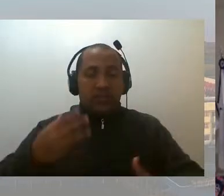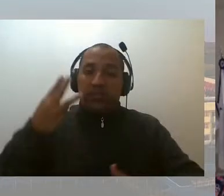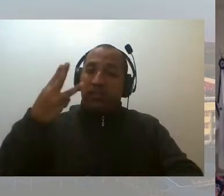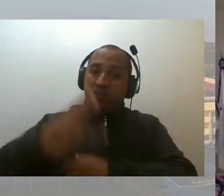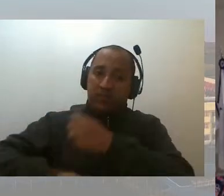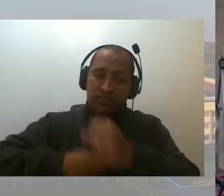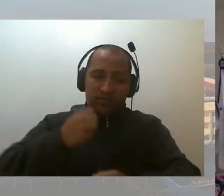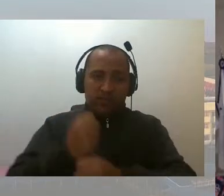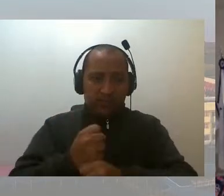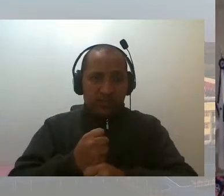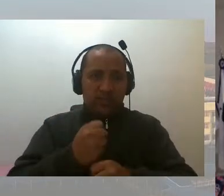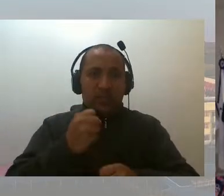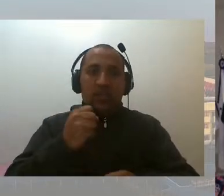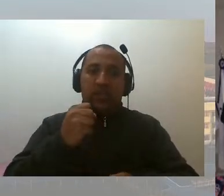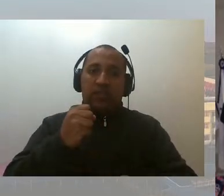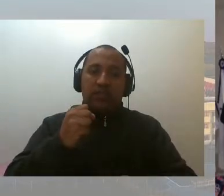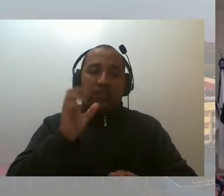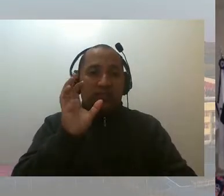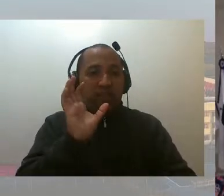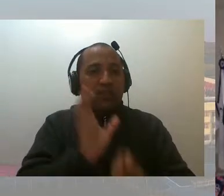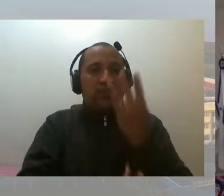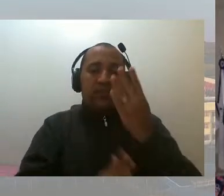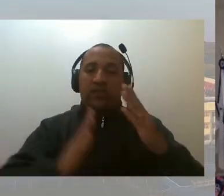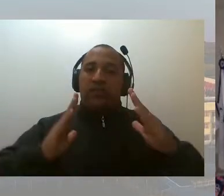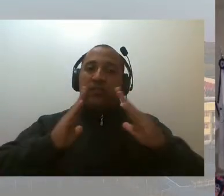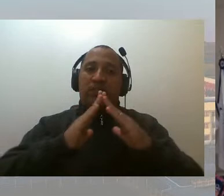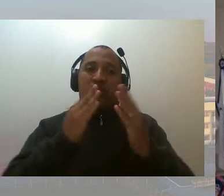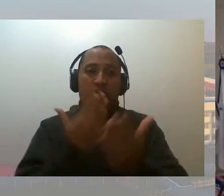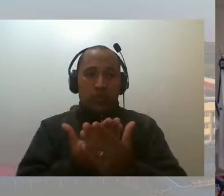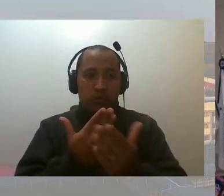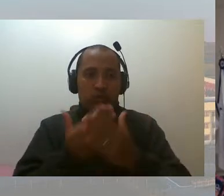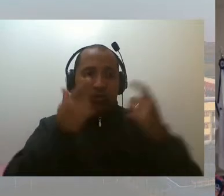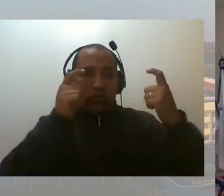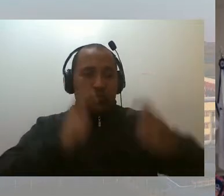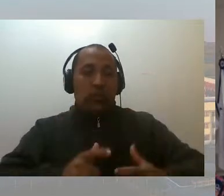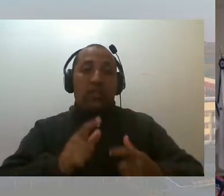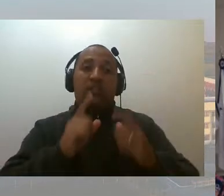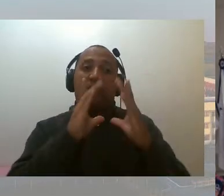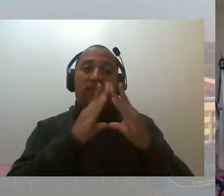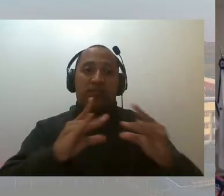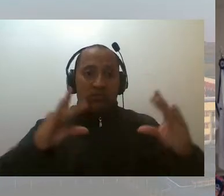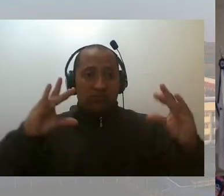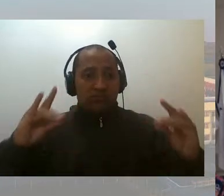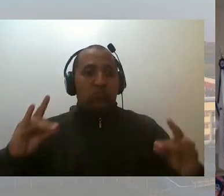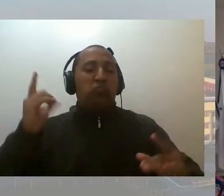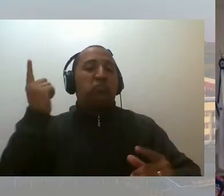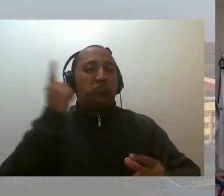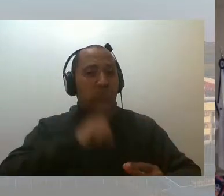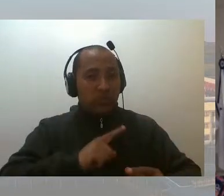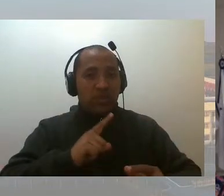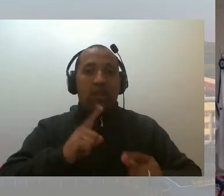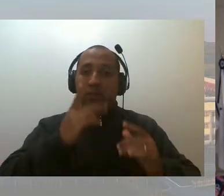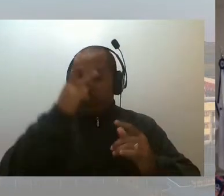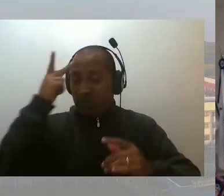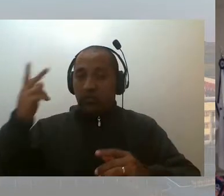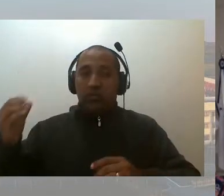sua inauguração, a Casa de Estudante de Jaguarão está em funcionamento com seus primeiros